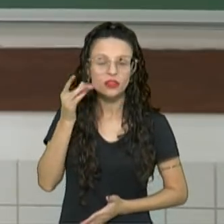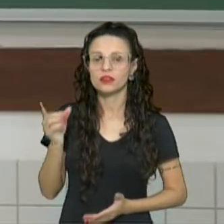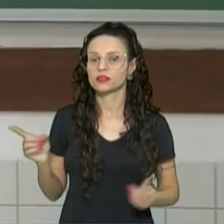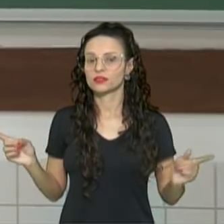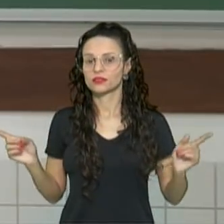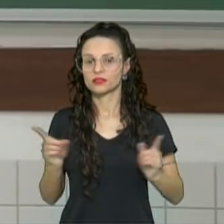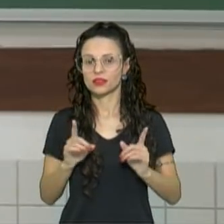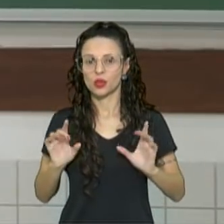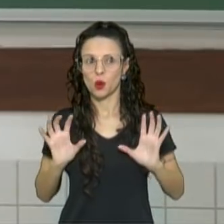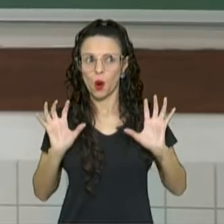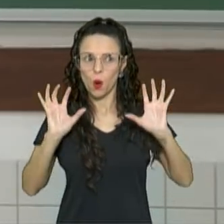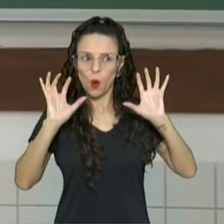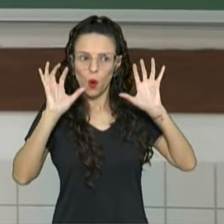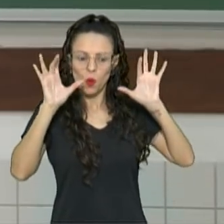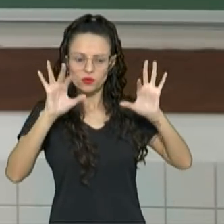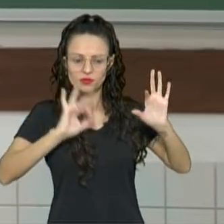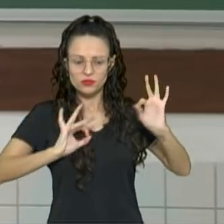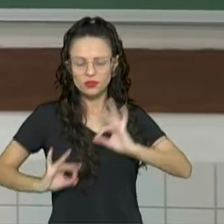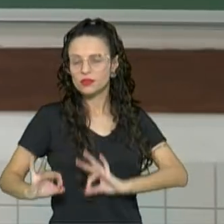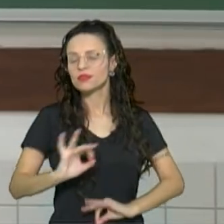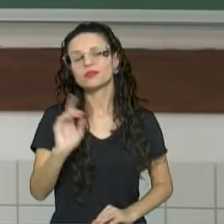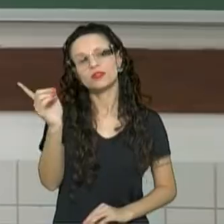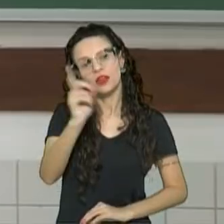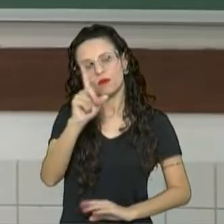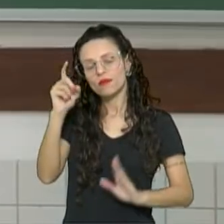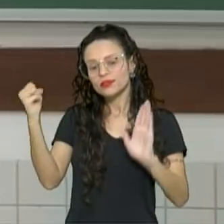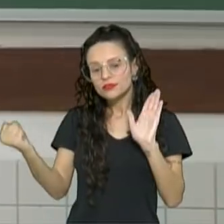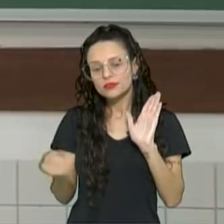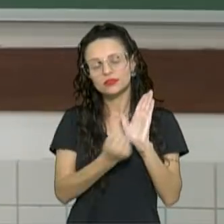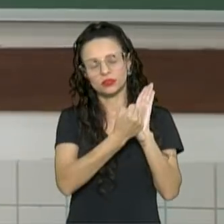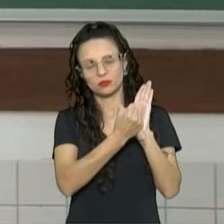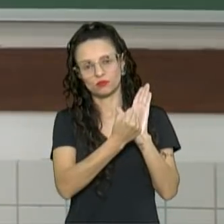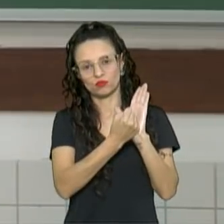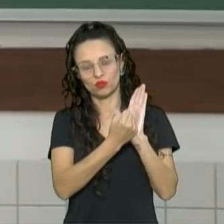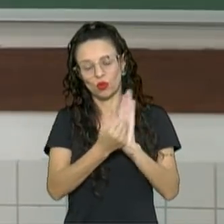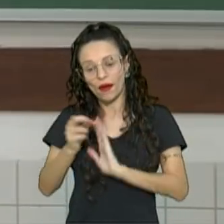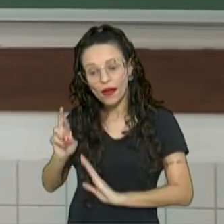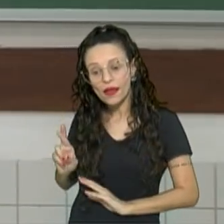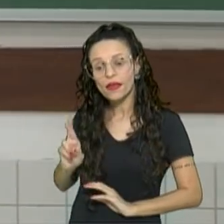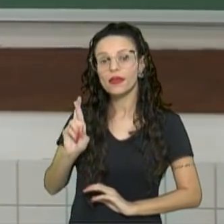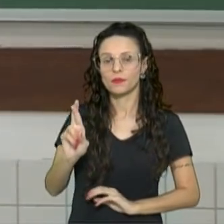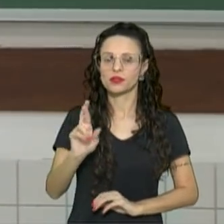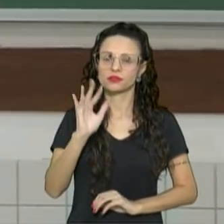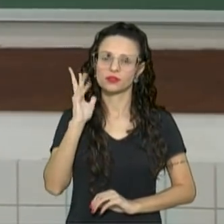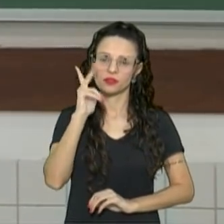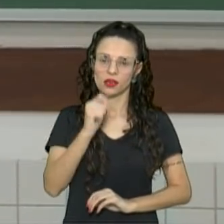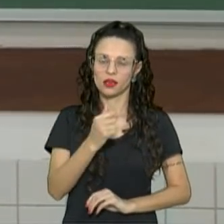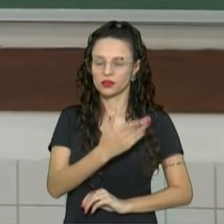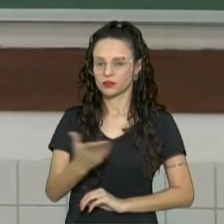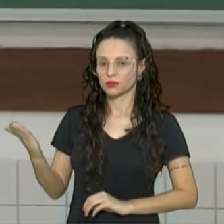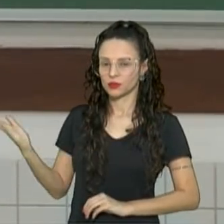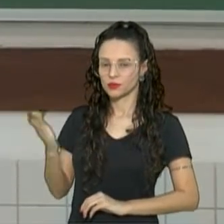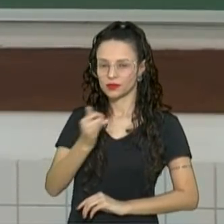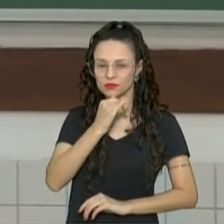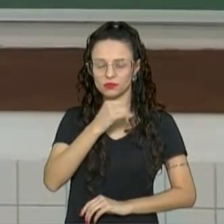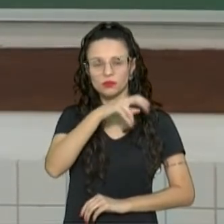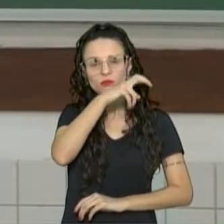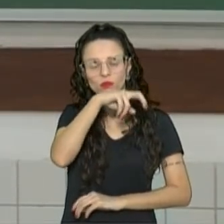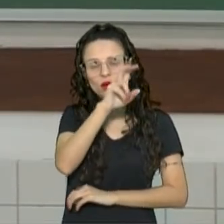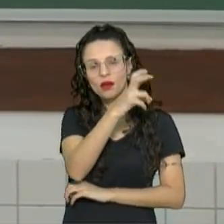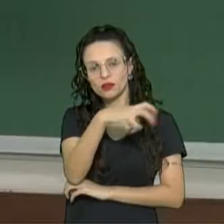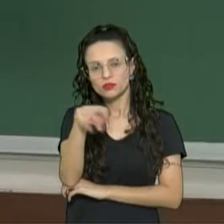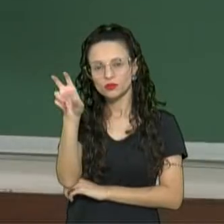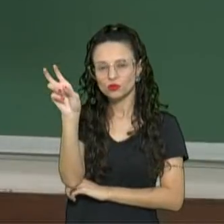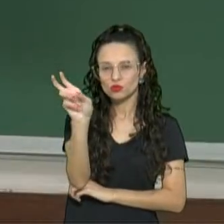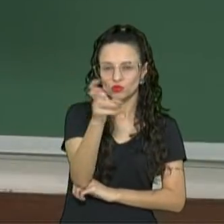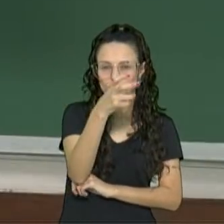de uma onça ali. Vai ser um símbolo que representa esse animal, né? Como no caso aqui, essa serpente sobrenatural. É